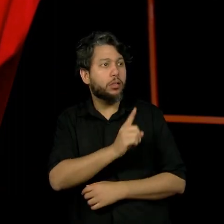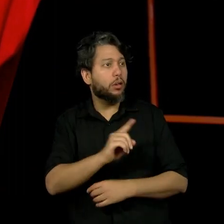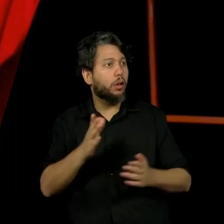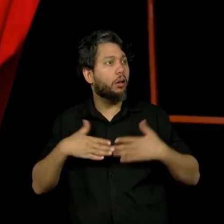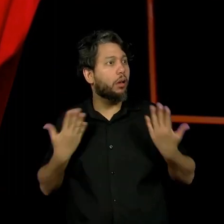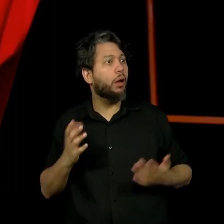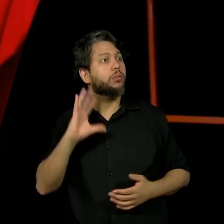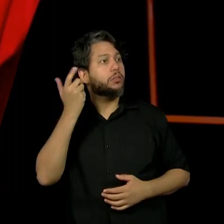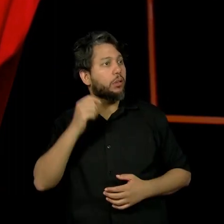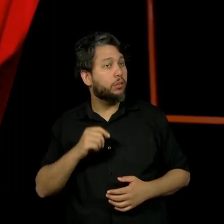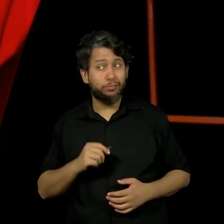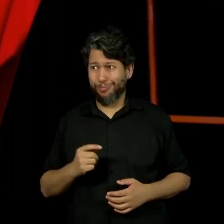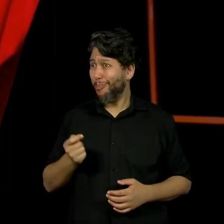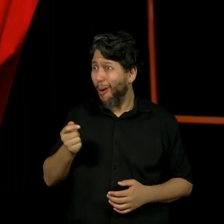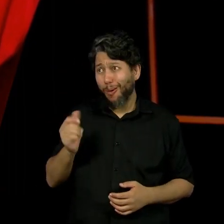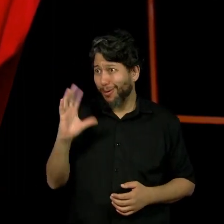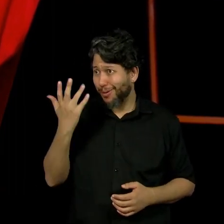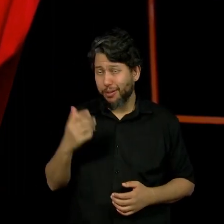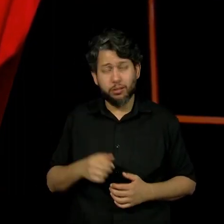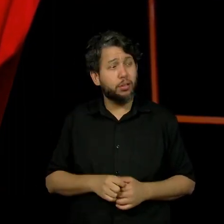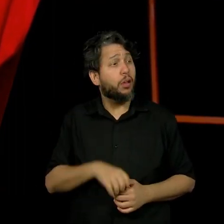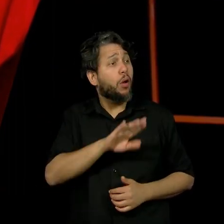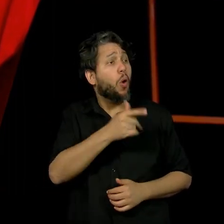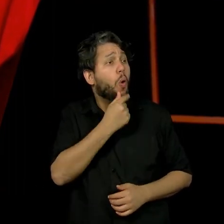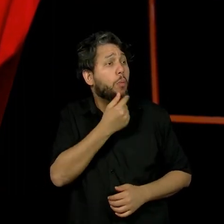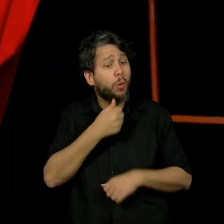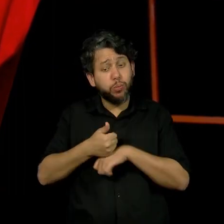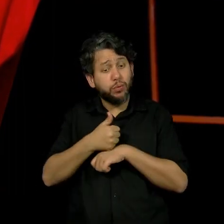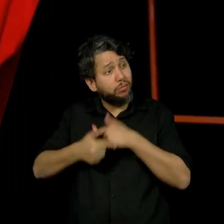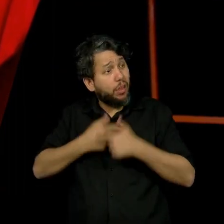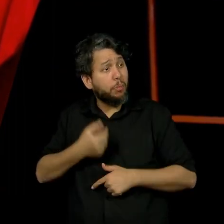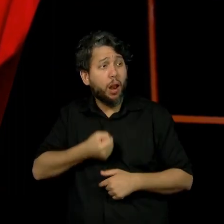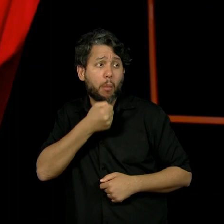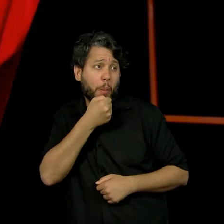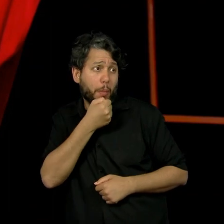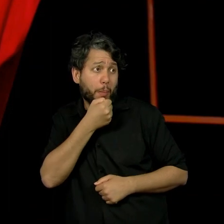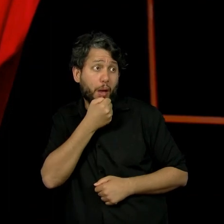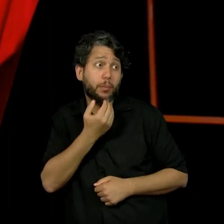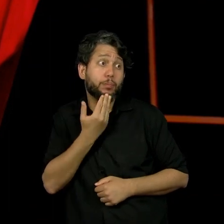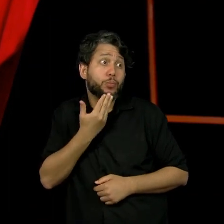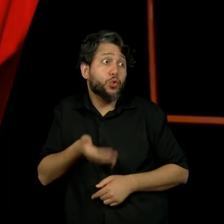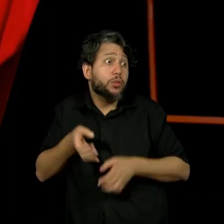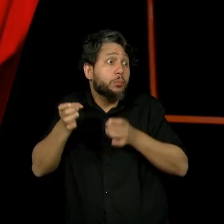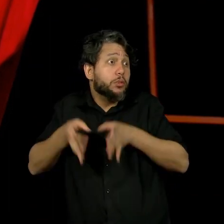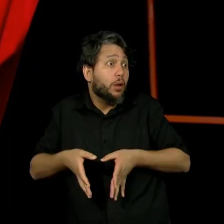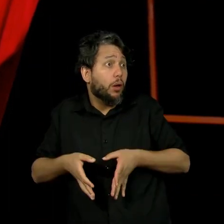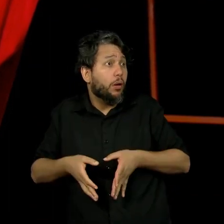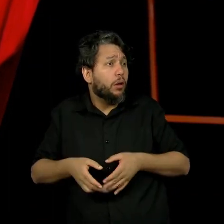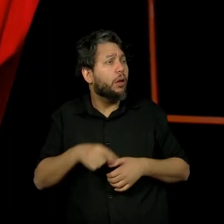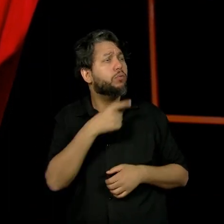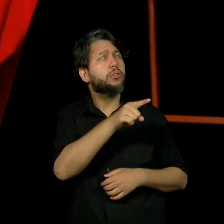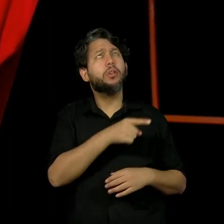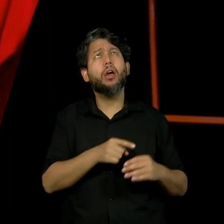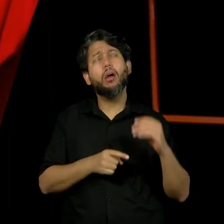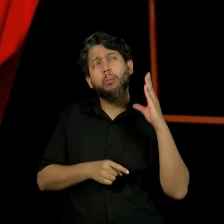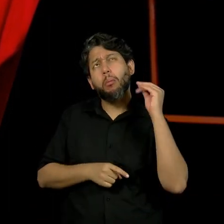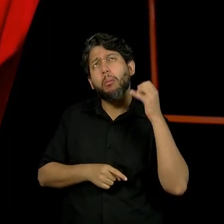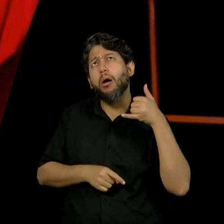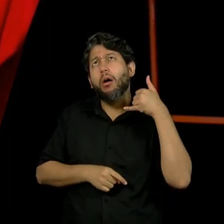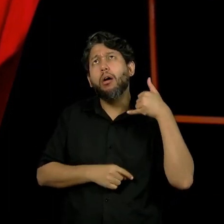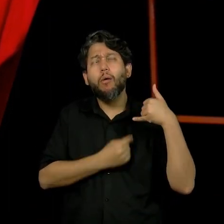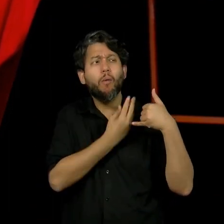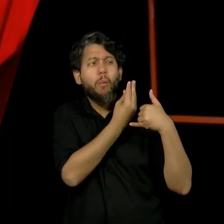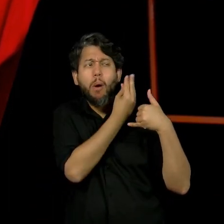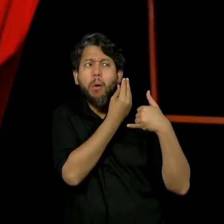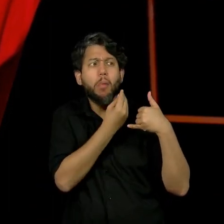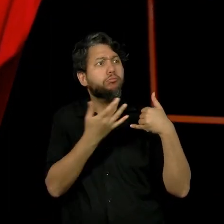raro. Um locutor pediu demissão de afastamento. Eu conversando com você, sua voz, isso por telefone, sua voz acho que